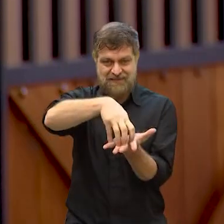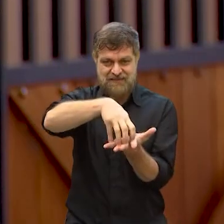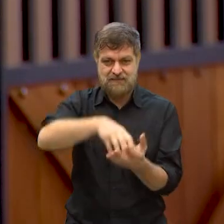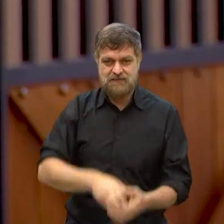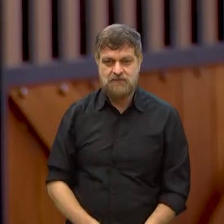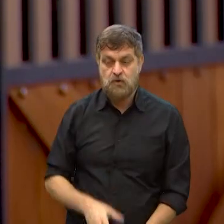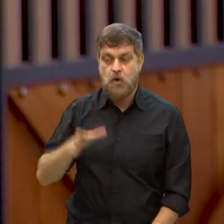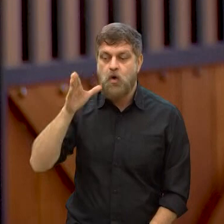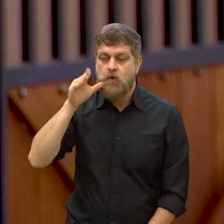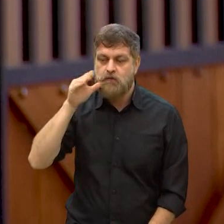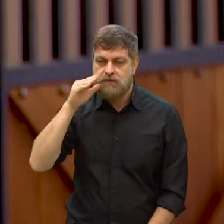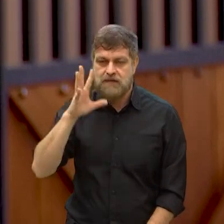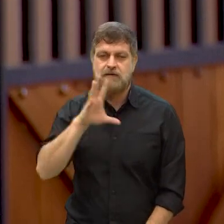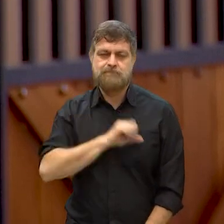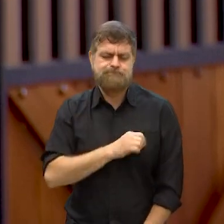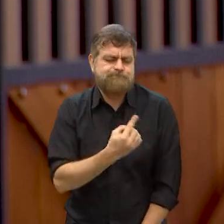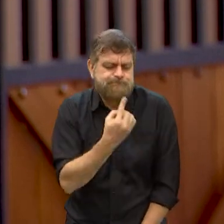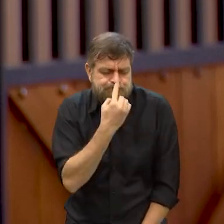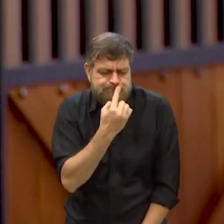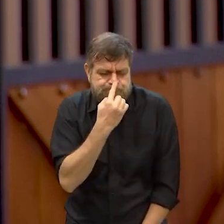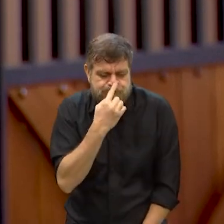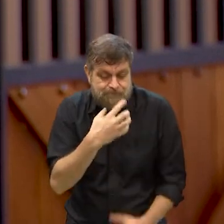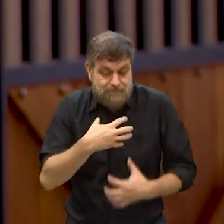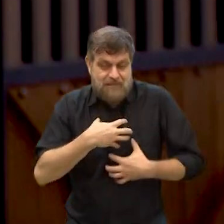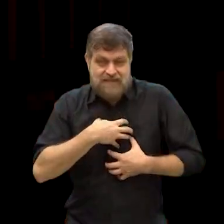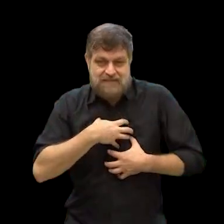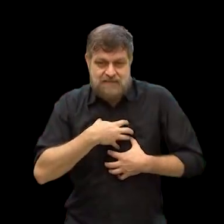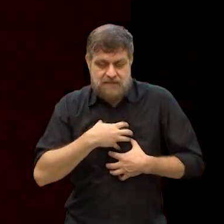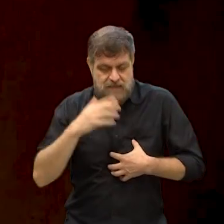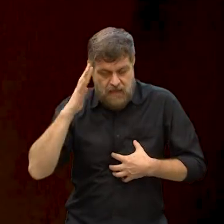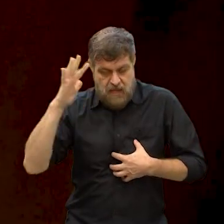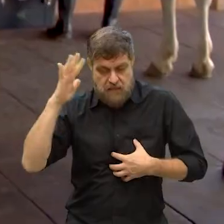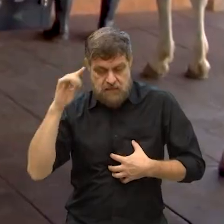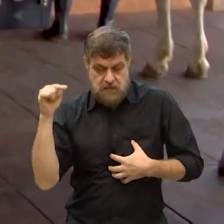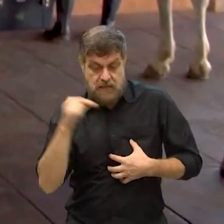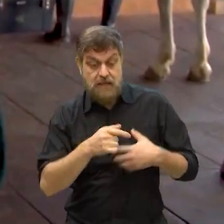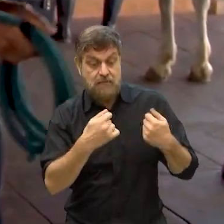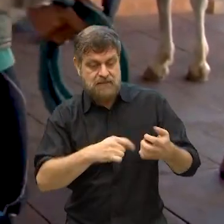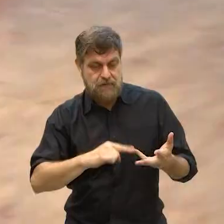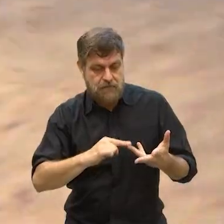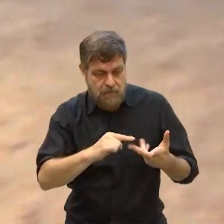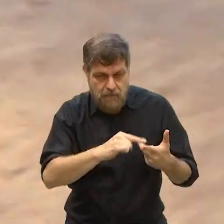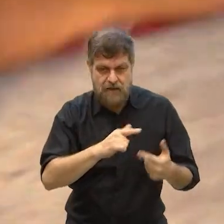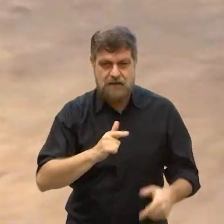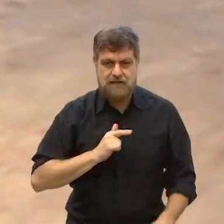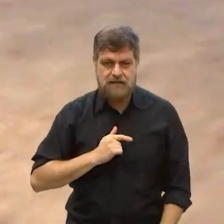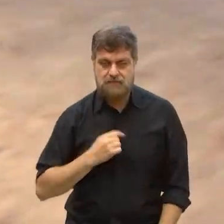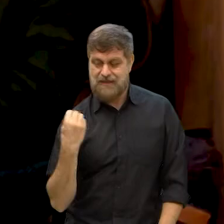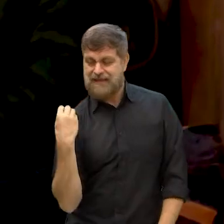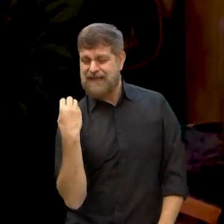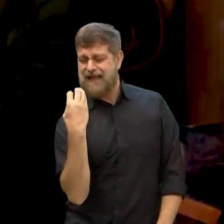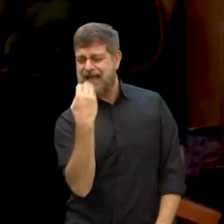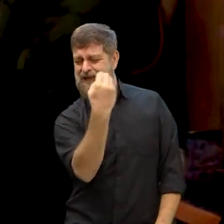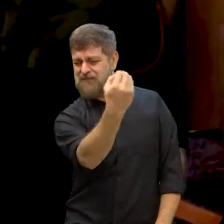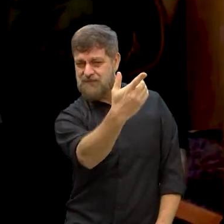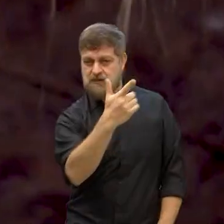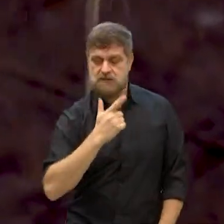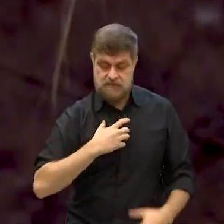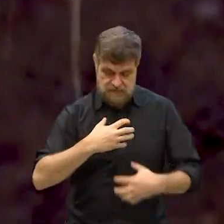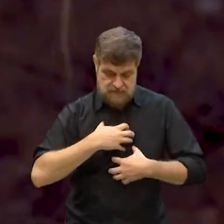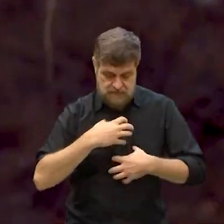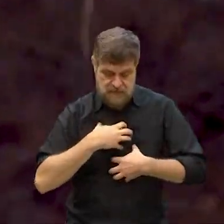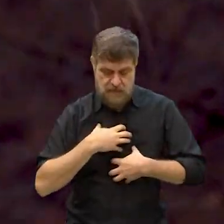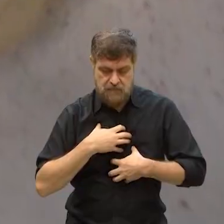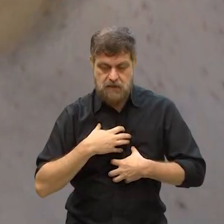já sabem o que fazer, eles gostam, eles têm a sensibilidade de imaginar o que o cavalo está precisando. Então, se a viagem está longa, eles